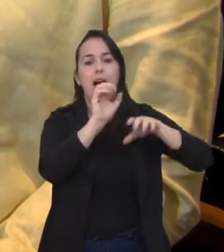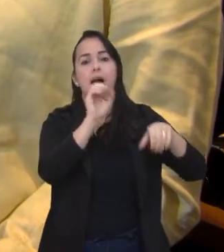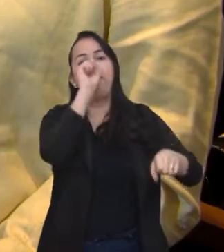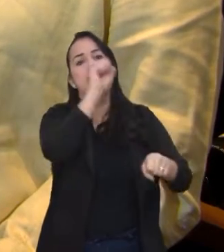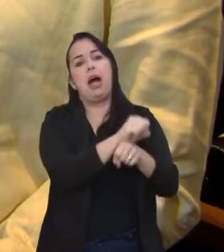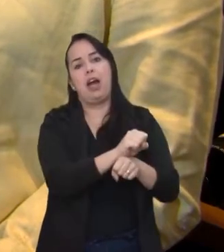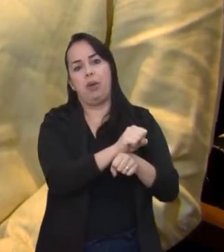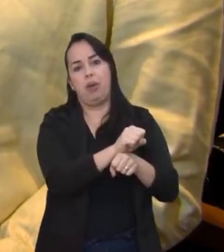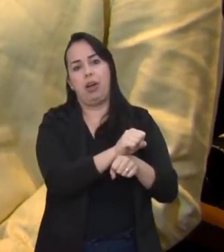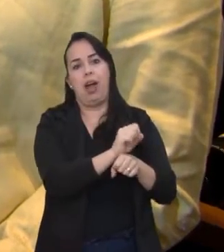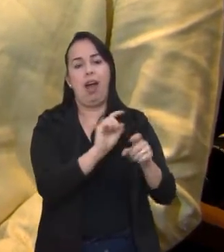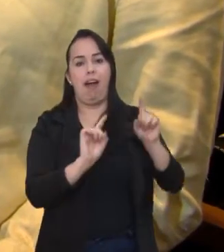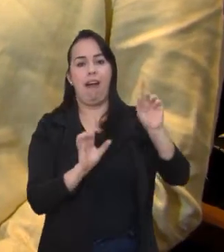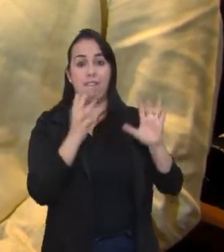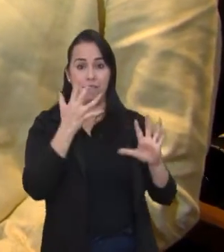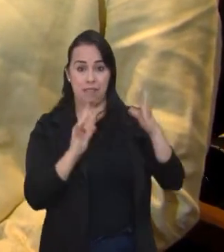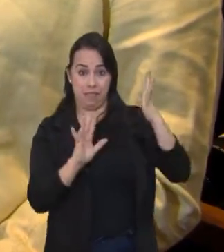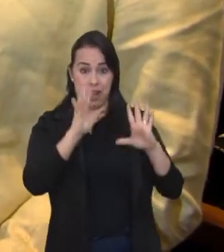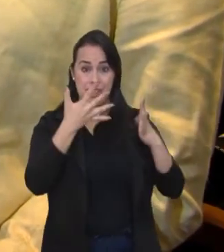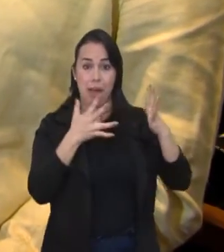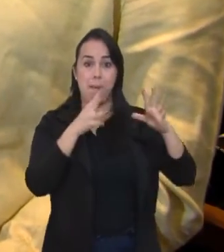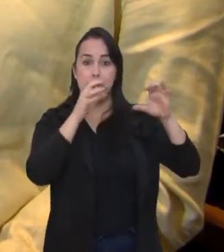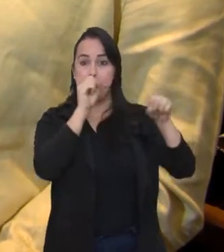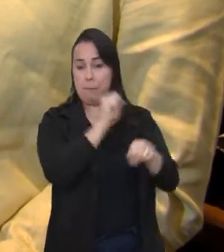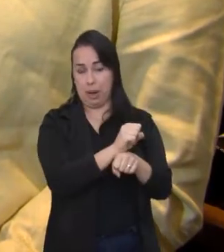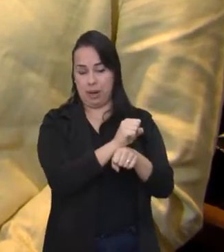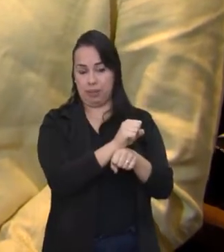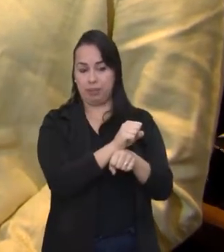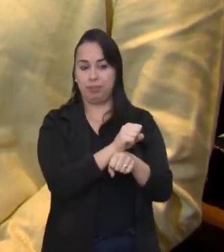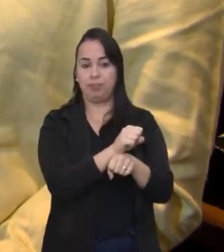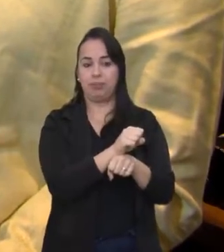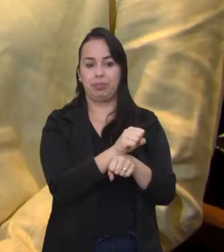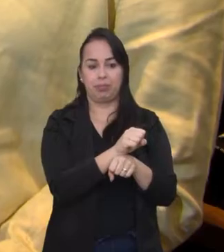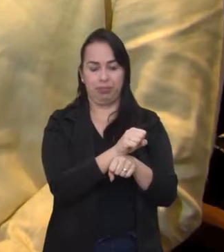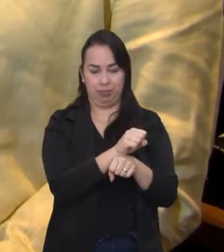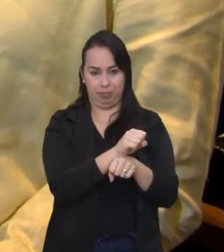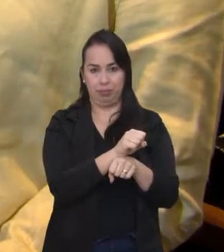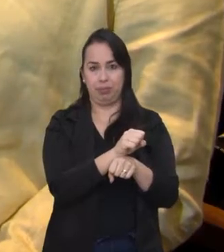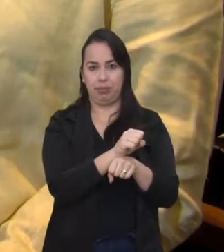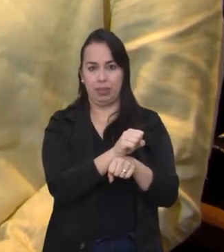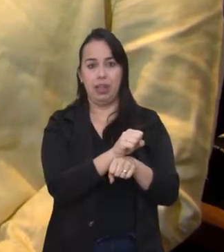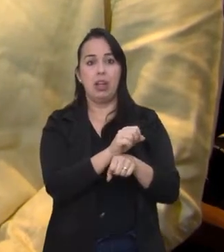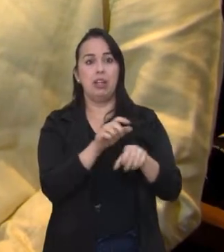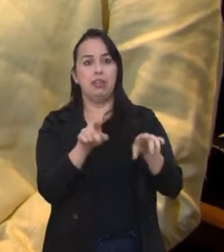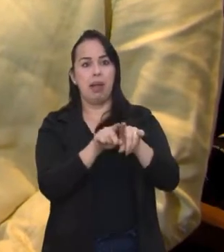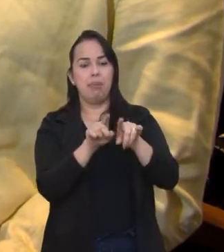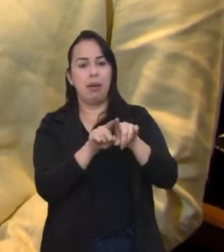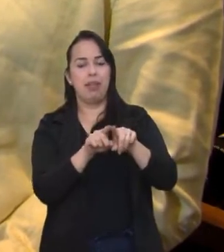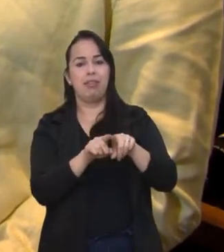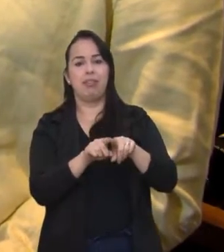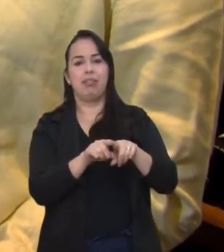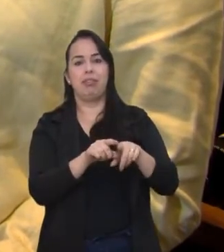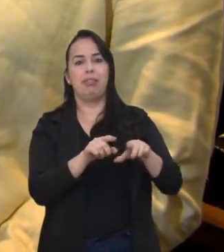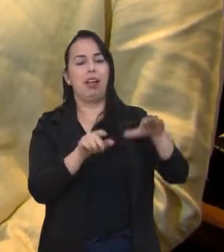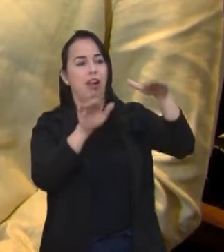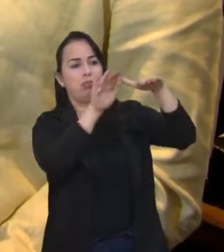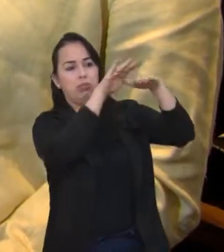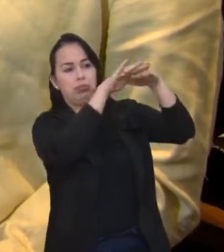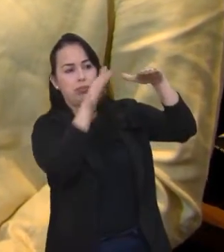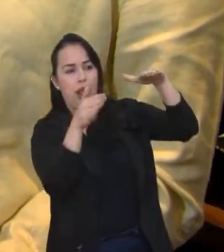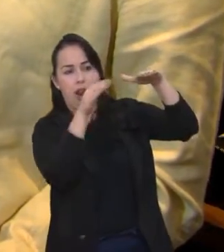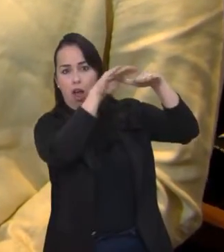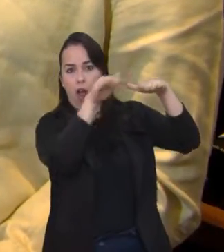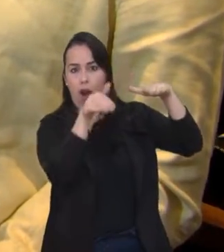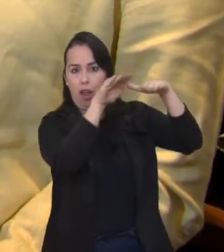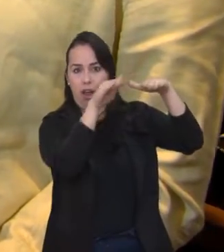som, o toldo da frente caiu. Nossa. Enfim, não machucou quase, caiu só na cabeça de duas